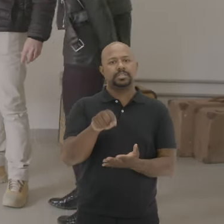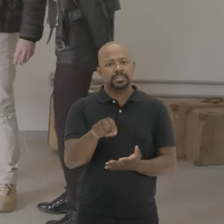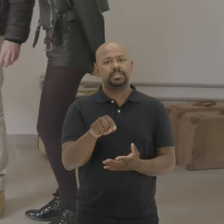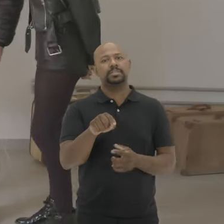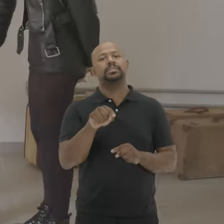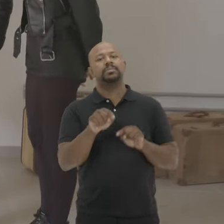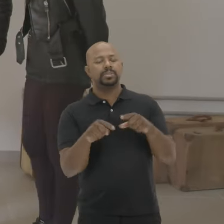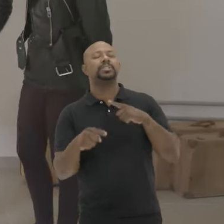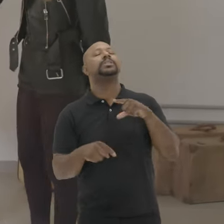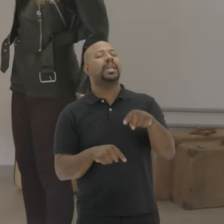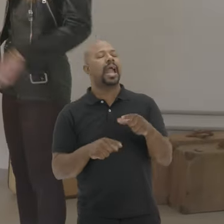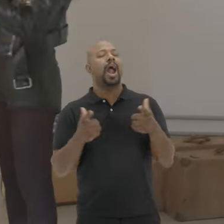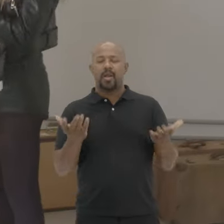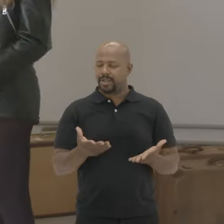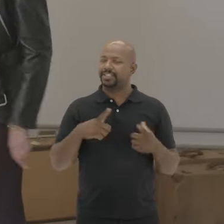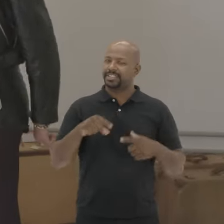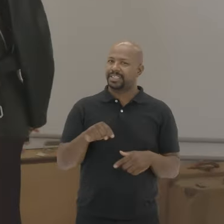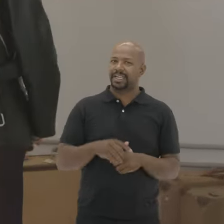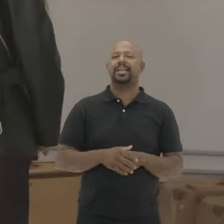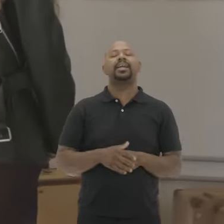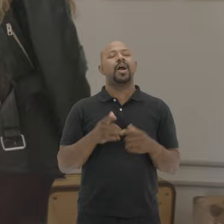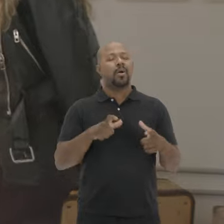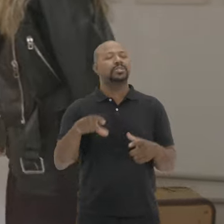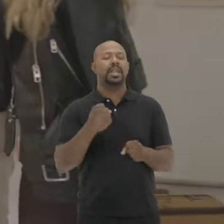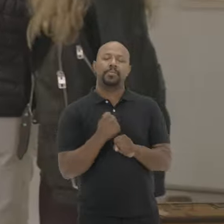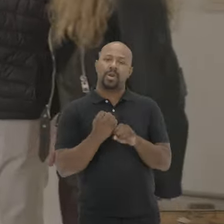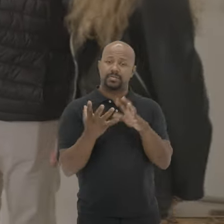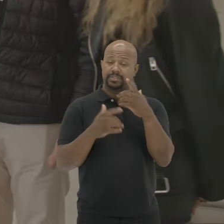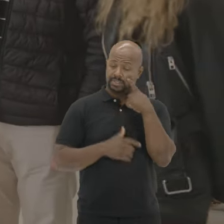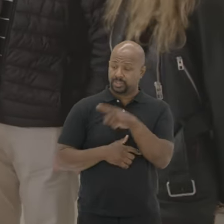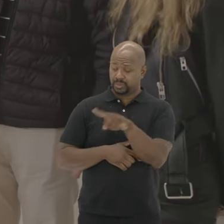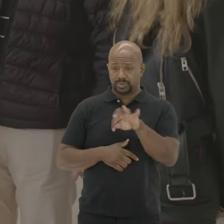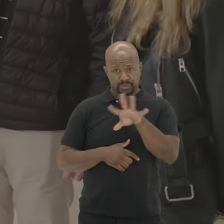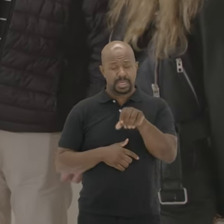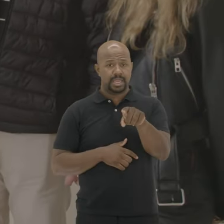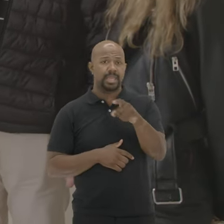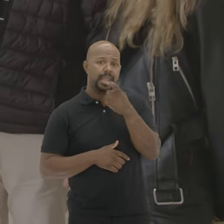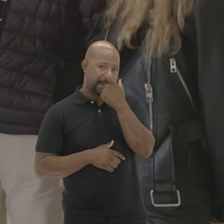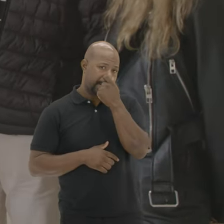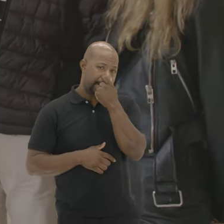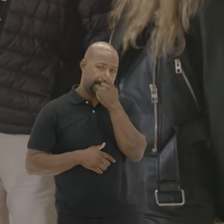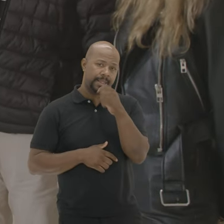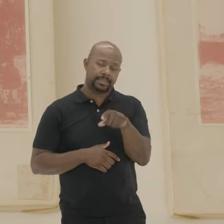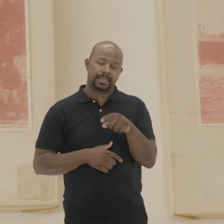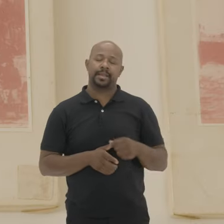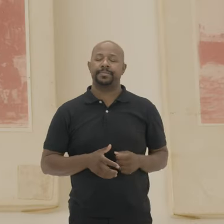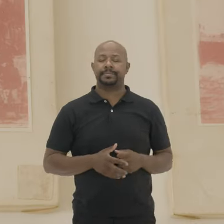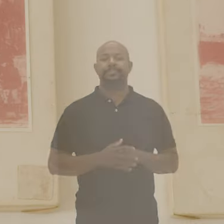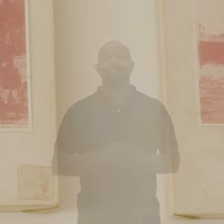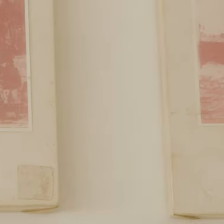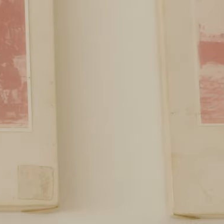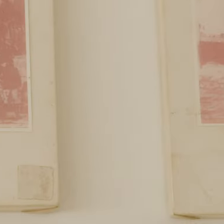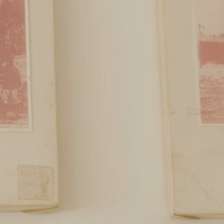Barracón de Valdebuia, onde a gente teve agora há pouquinho, lá onde é o monumento. Tem muito aí, ó, da... O barracão tá lá. Uhum.